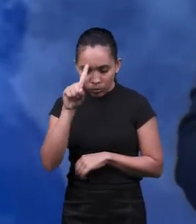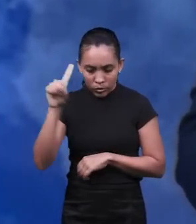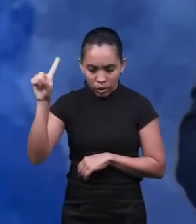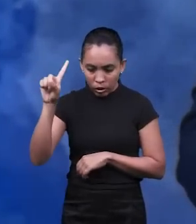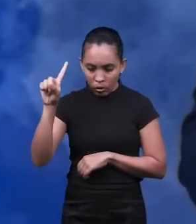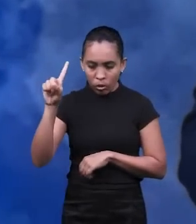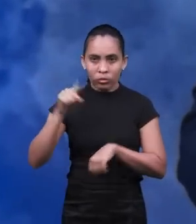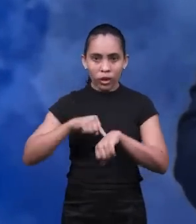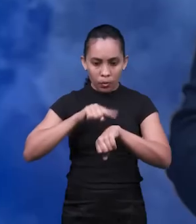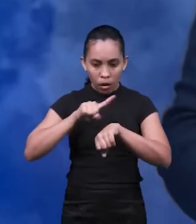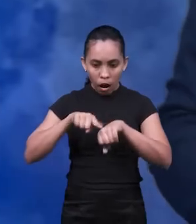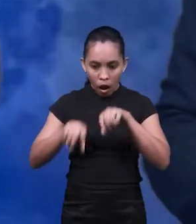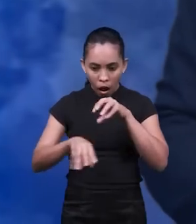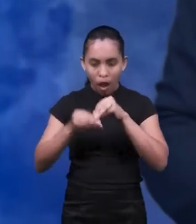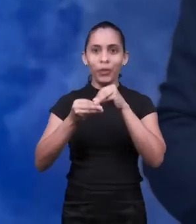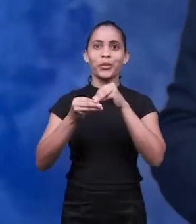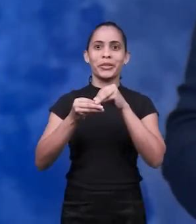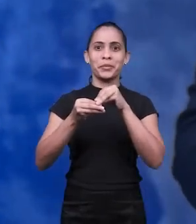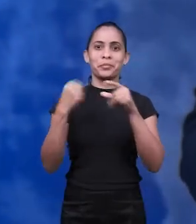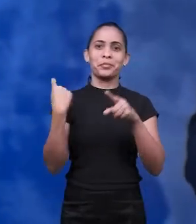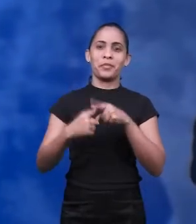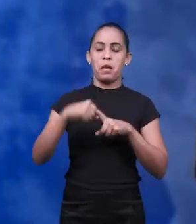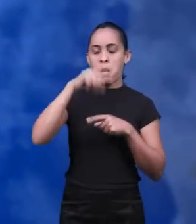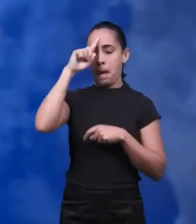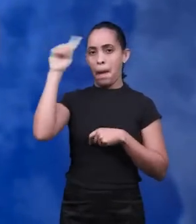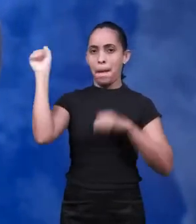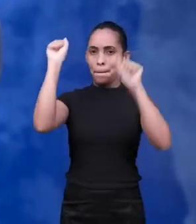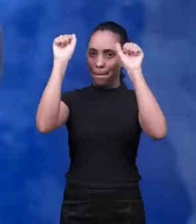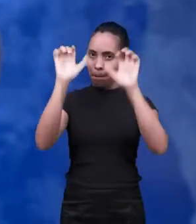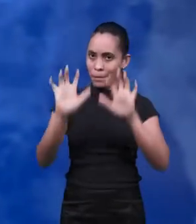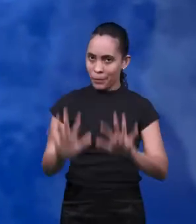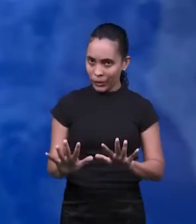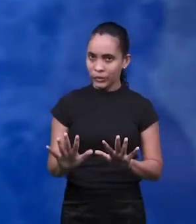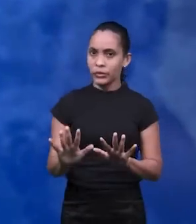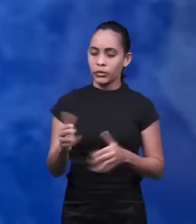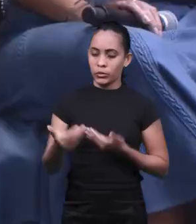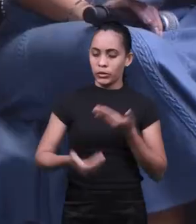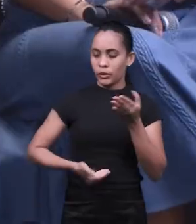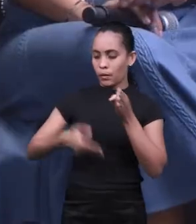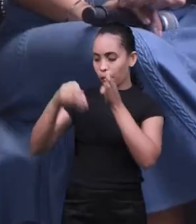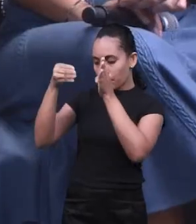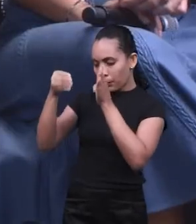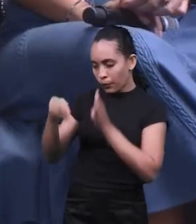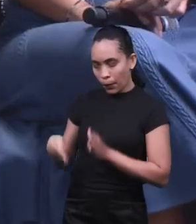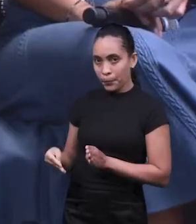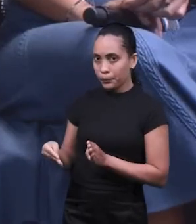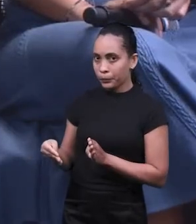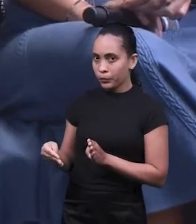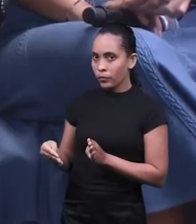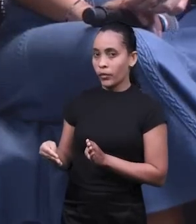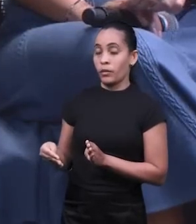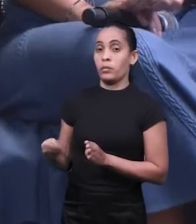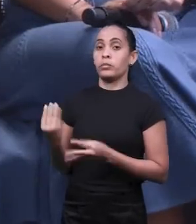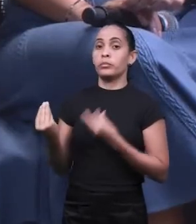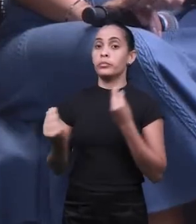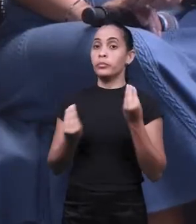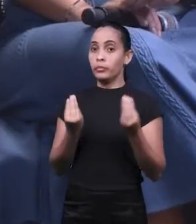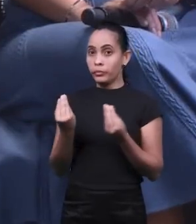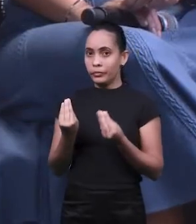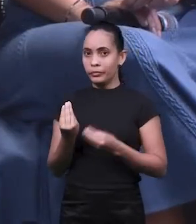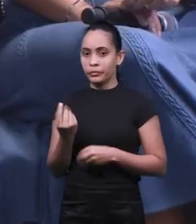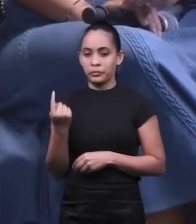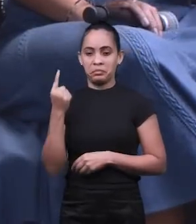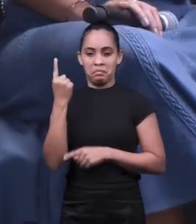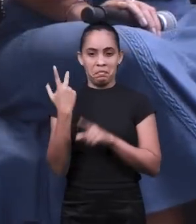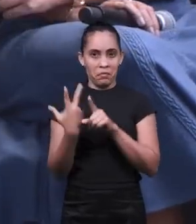Senhor vai reduzir esse tempo, porque é a bênção na vida do fiel. Sendo que uma das formas